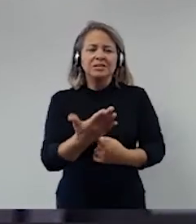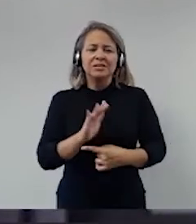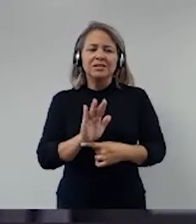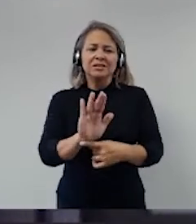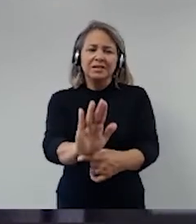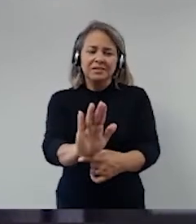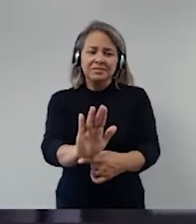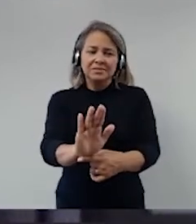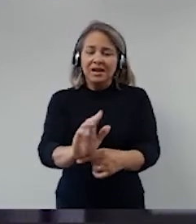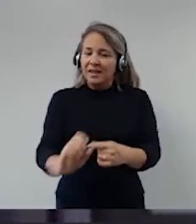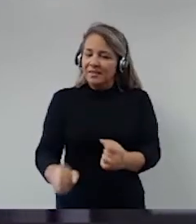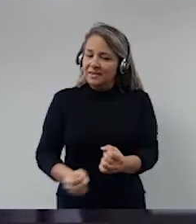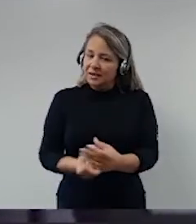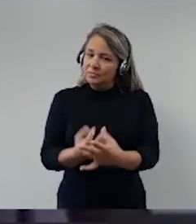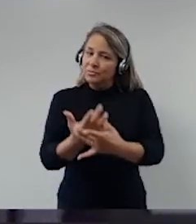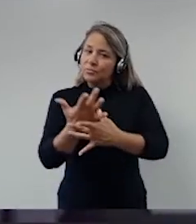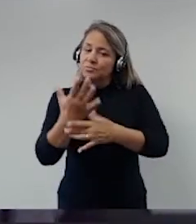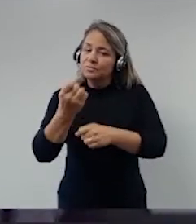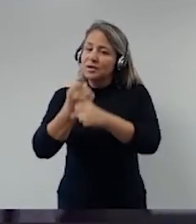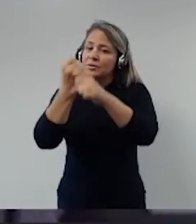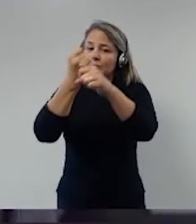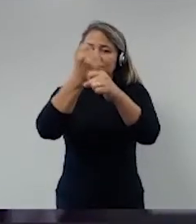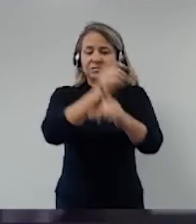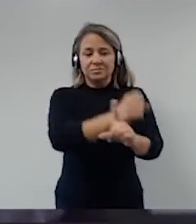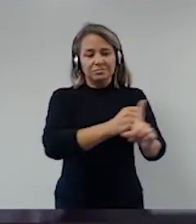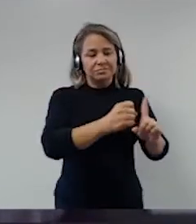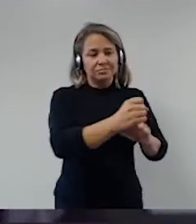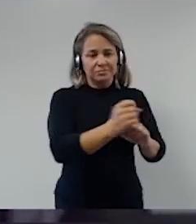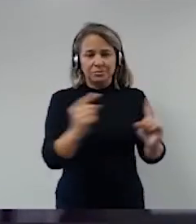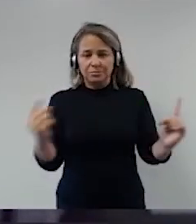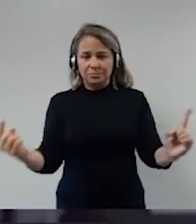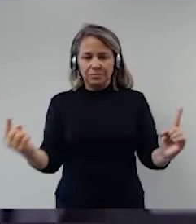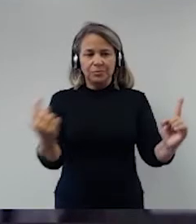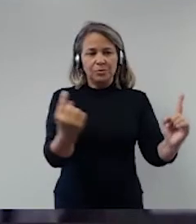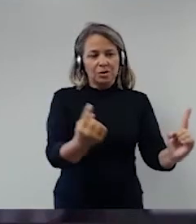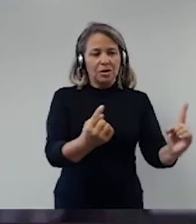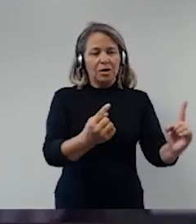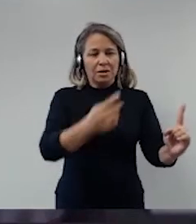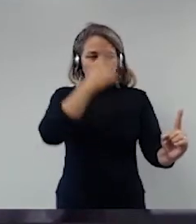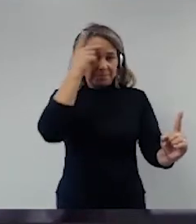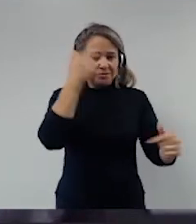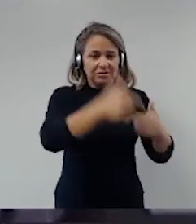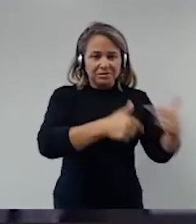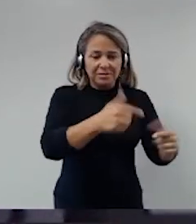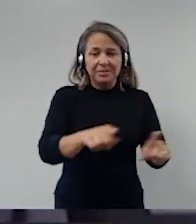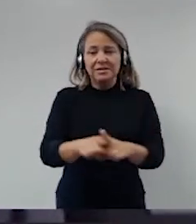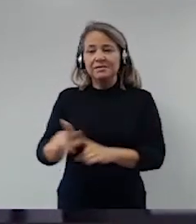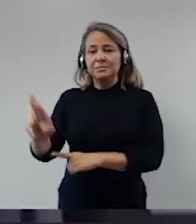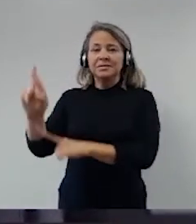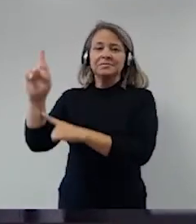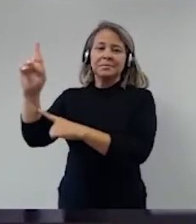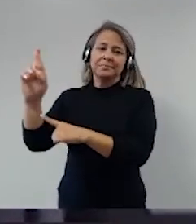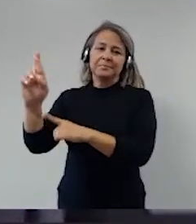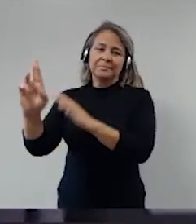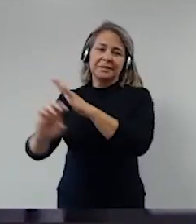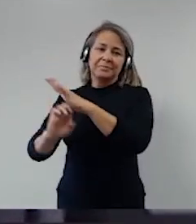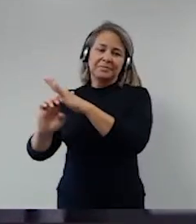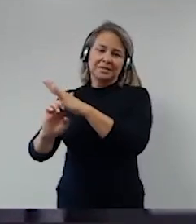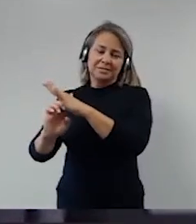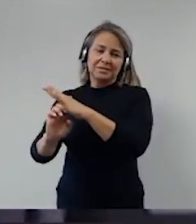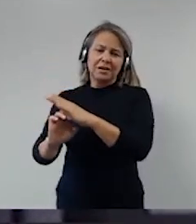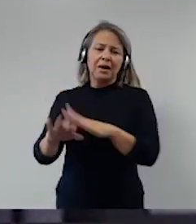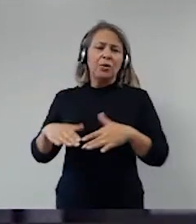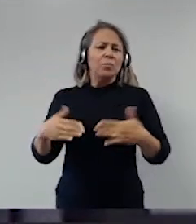da construção social das partes entre capital e trabalho. Isso é algo para se pensar. Qual